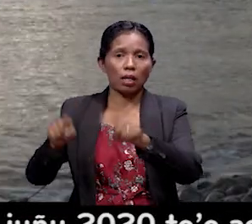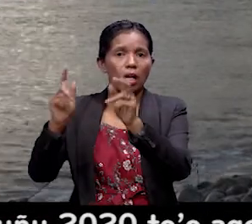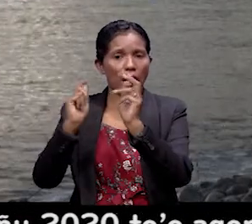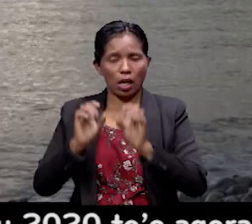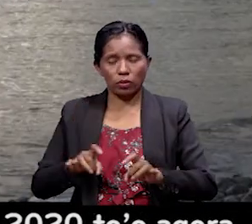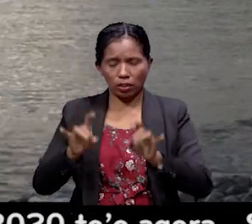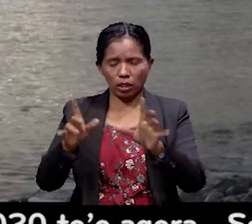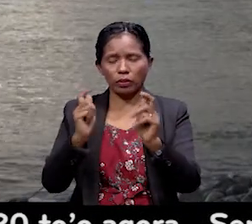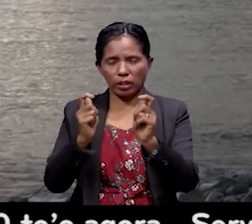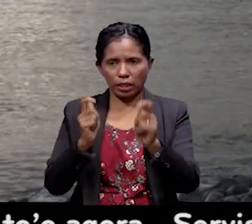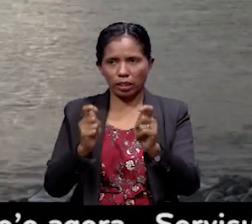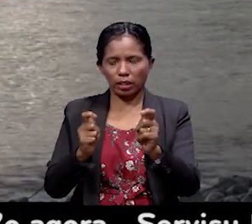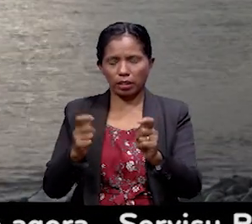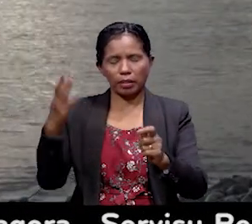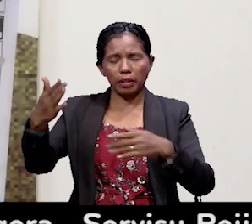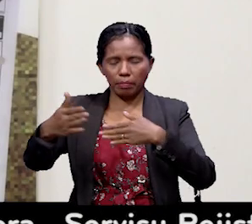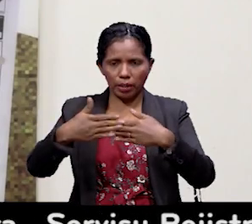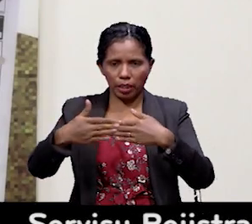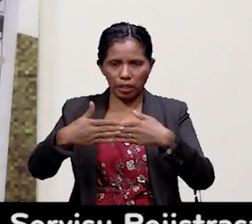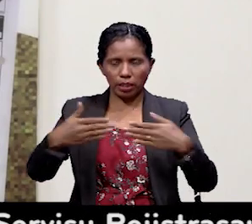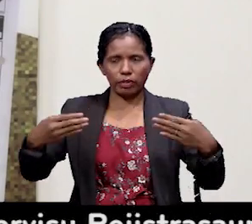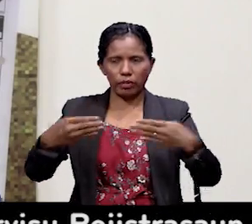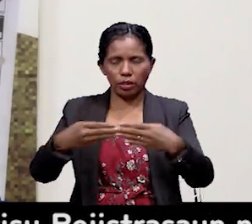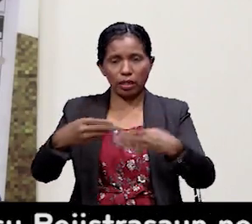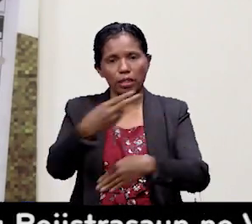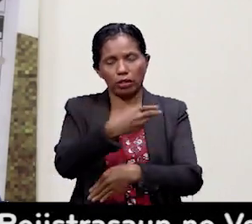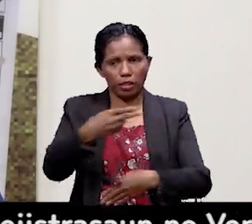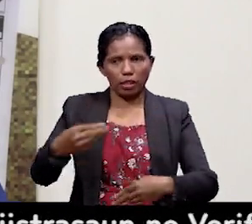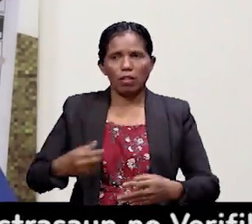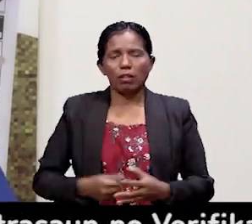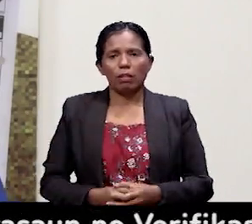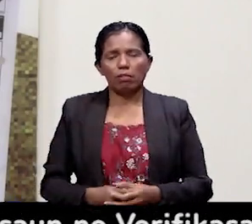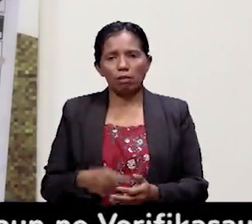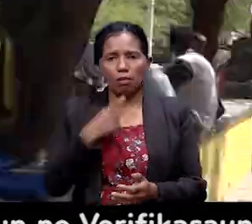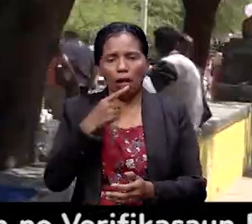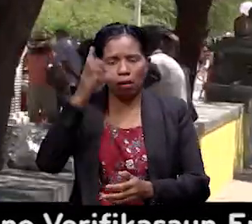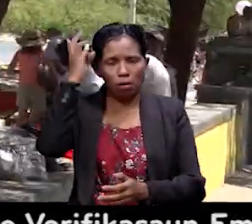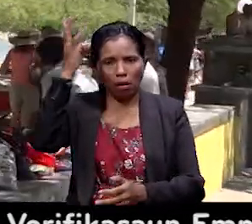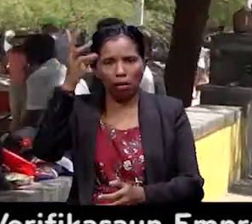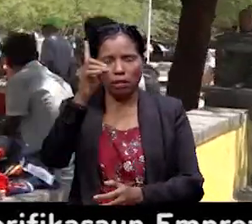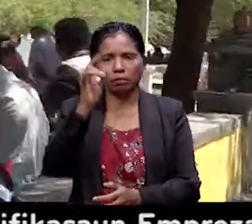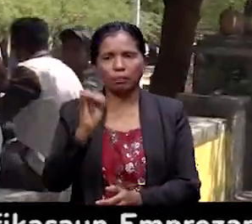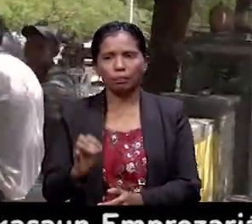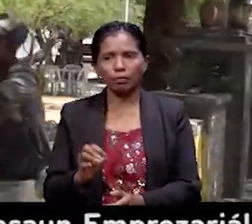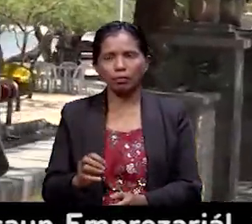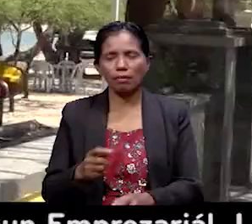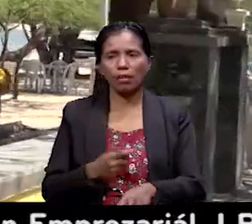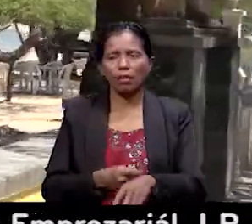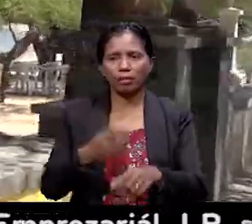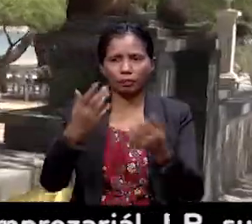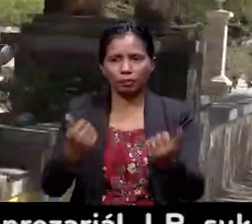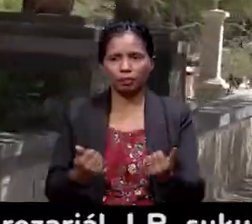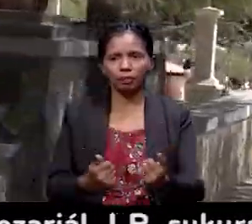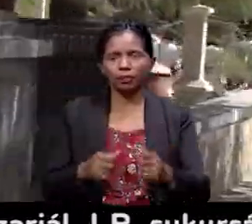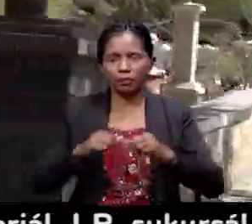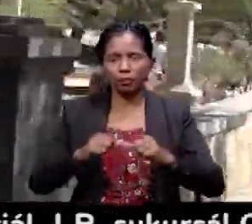município Tolune, fronteira ho Indonésia. O Detemos preocupa ho situação em Redili, tamba movimento e a capital começa